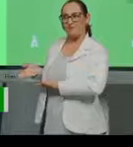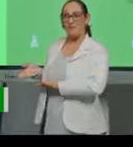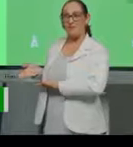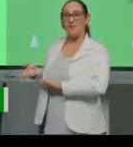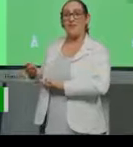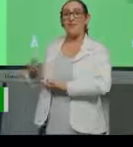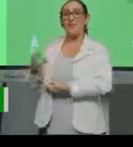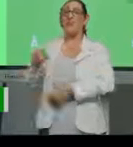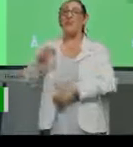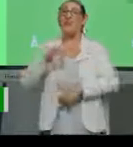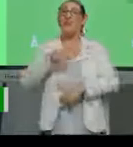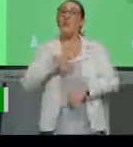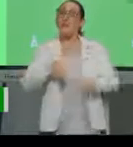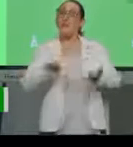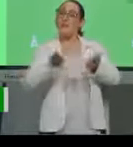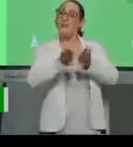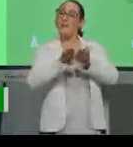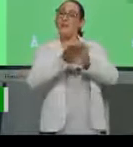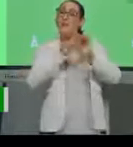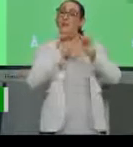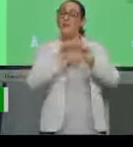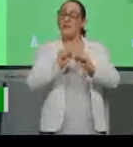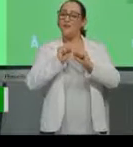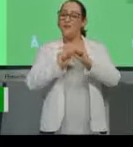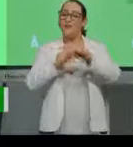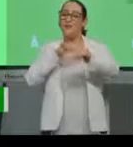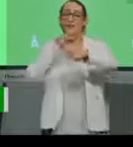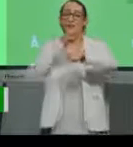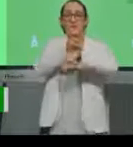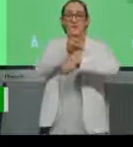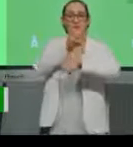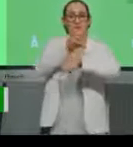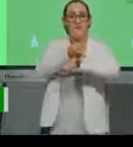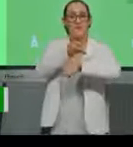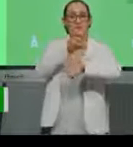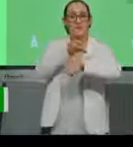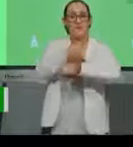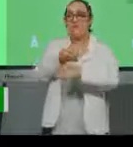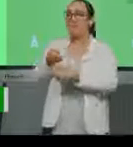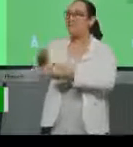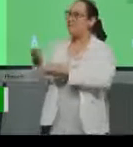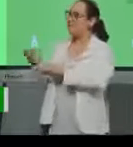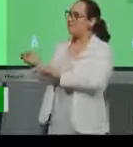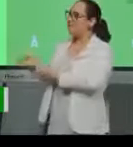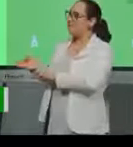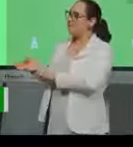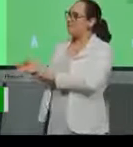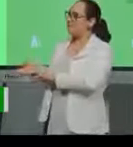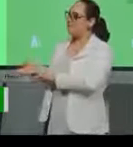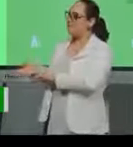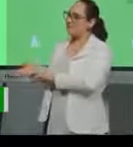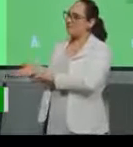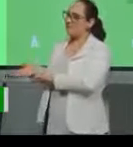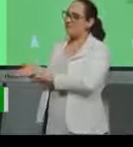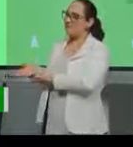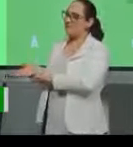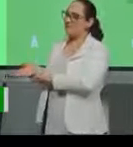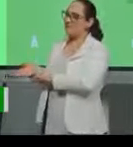3009 ou envie uma mensagem para o nosso WhatsApp no número 31